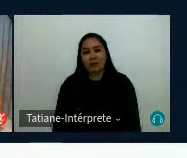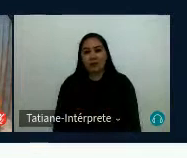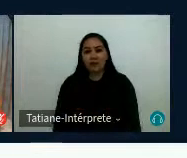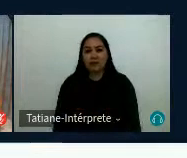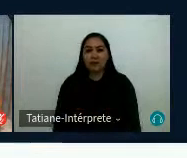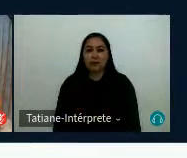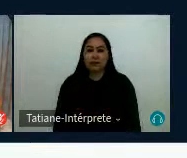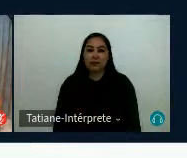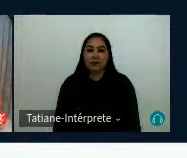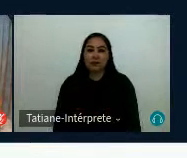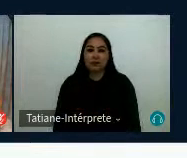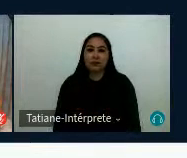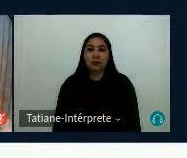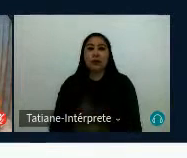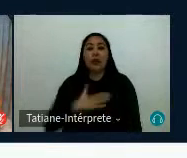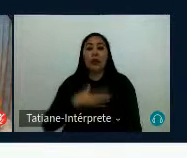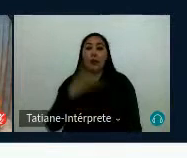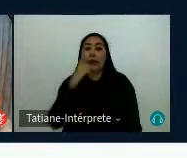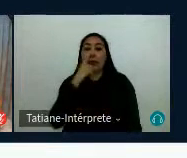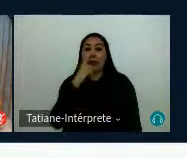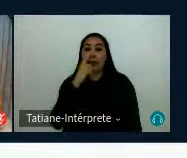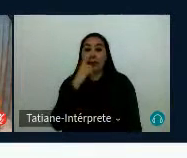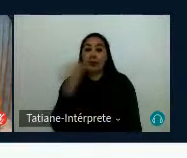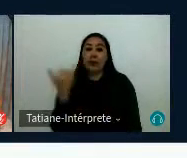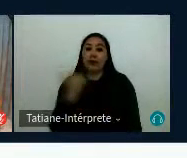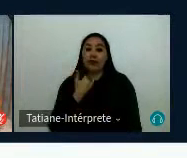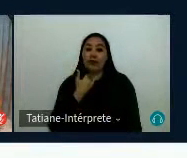A minha mãe avisou que foi no objetivo geral.